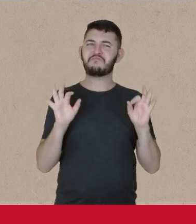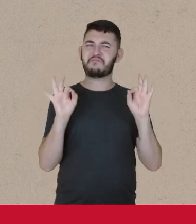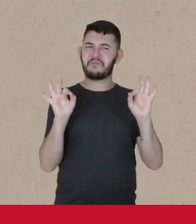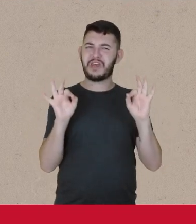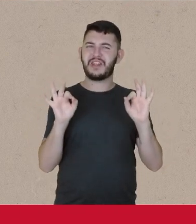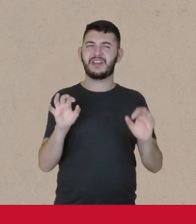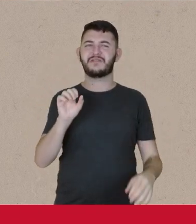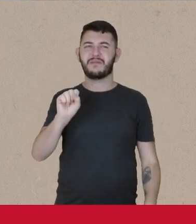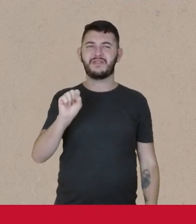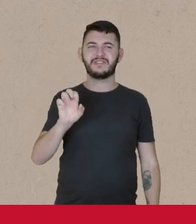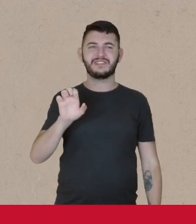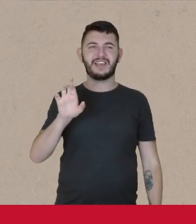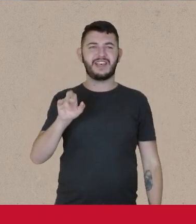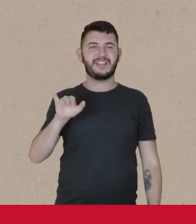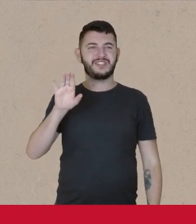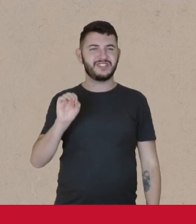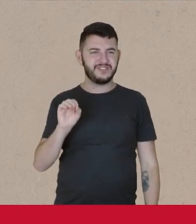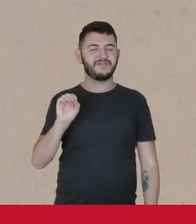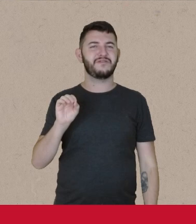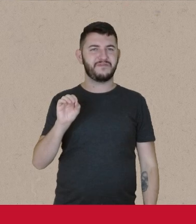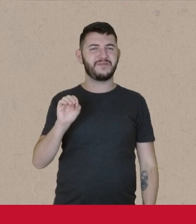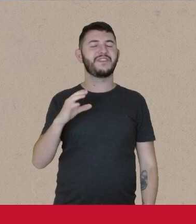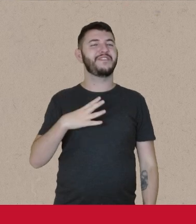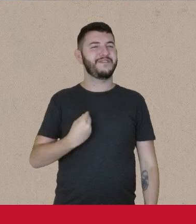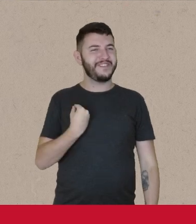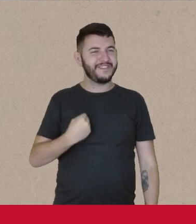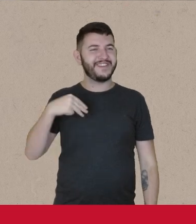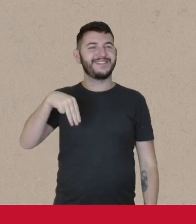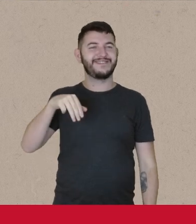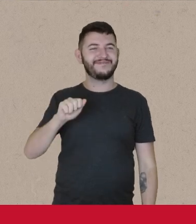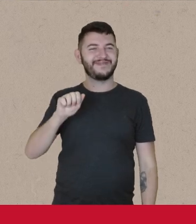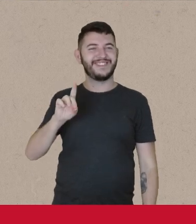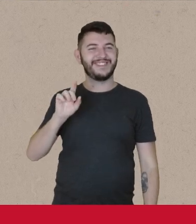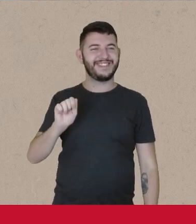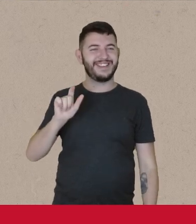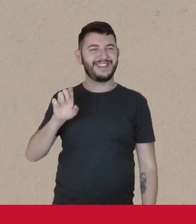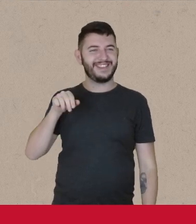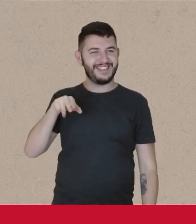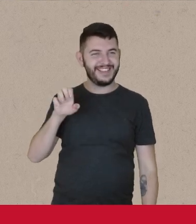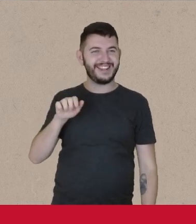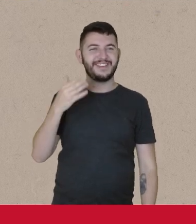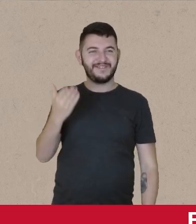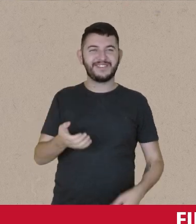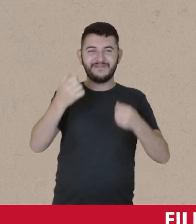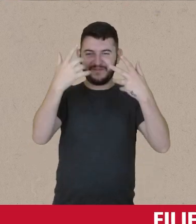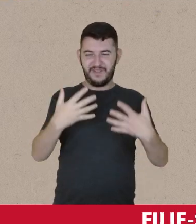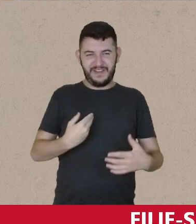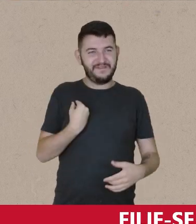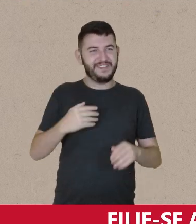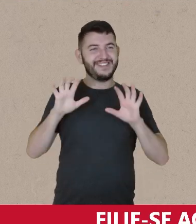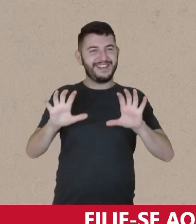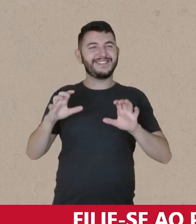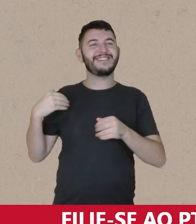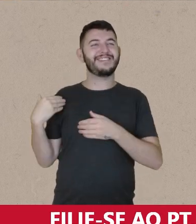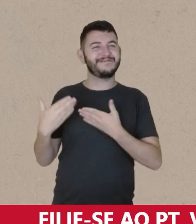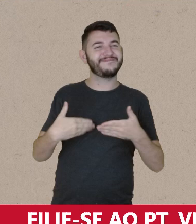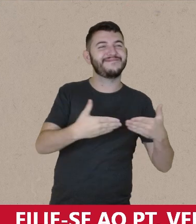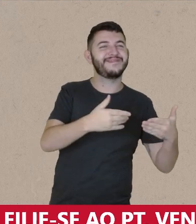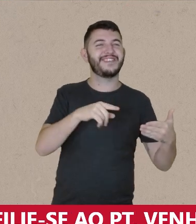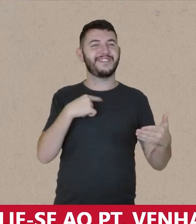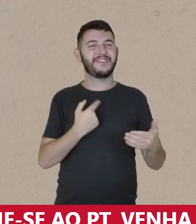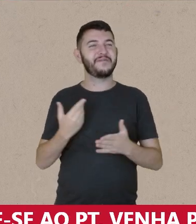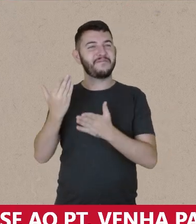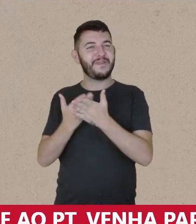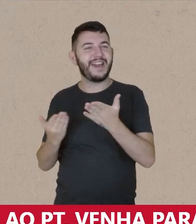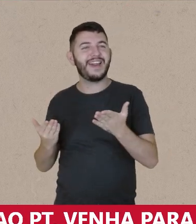presente. Viva o Sérgio Manberti, viva a Madalena. E é como você falou, a vida nessa dinâmica mesmo, né? A gente tem uma perda de um